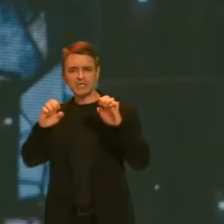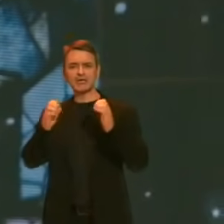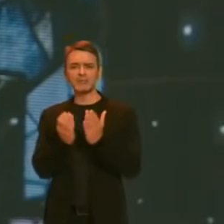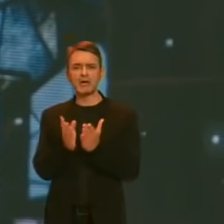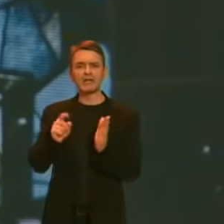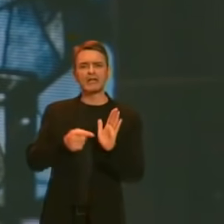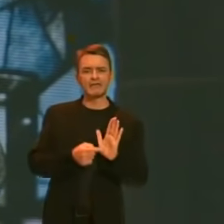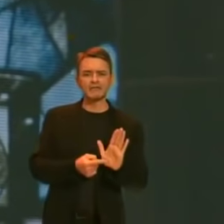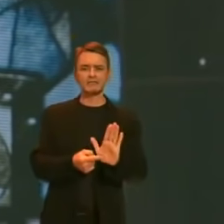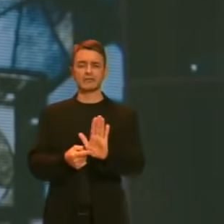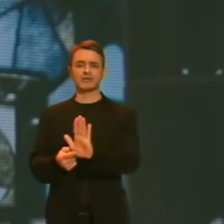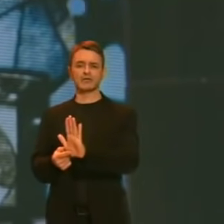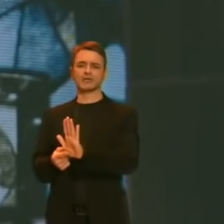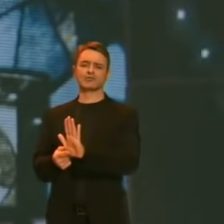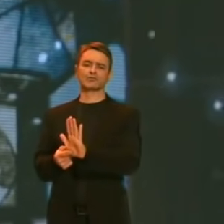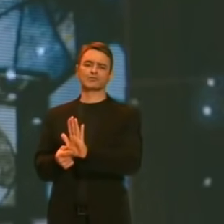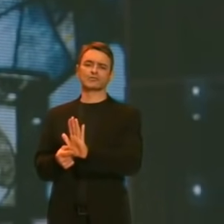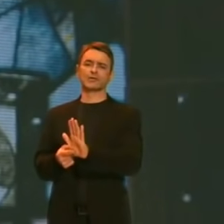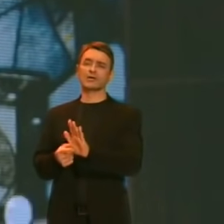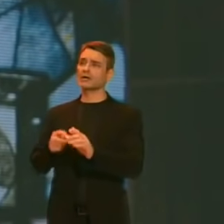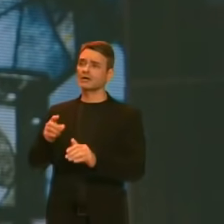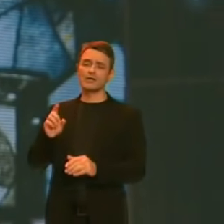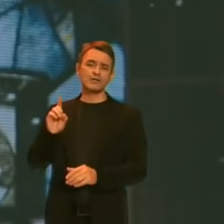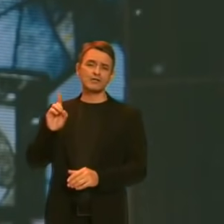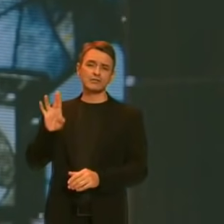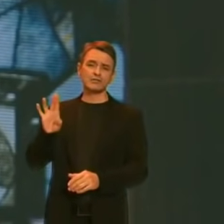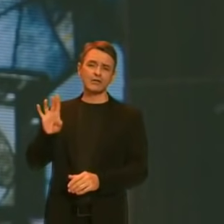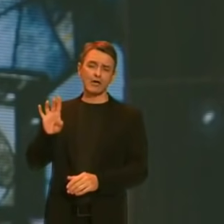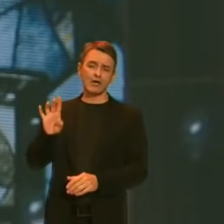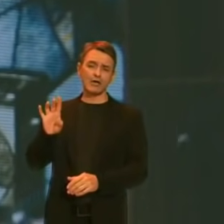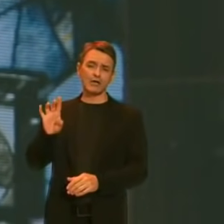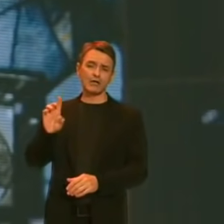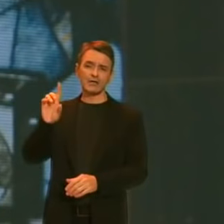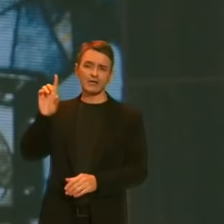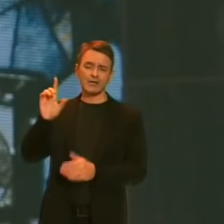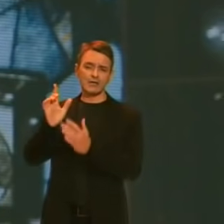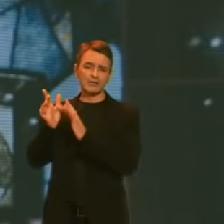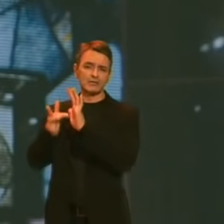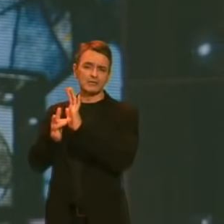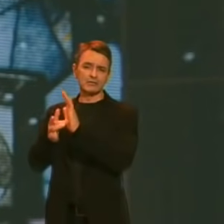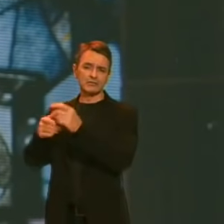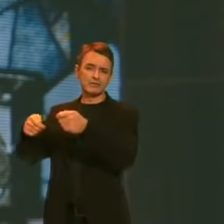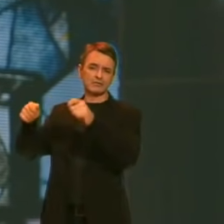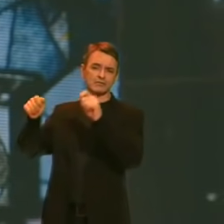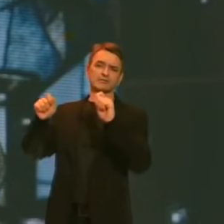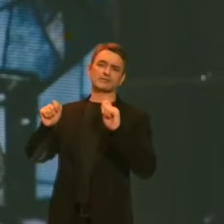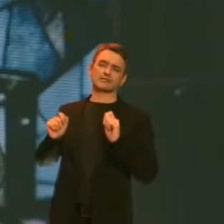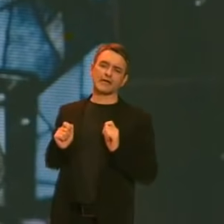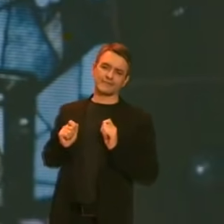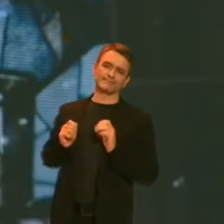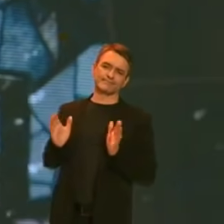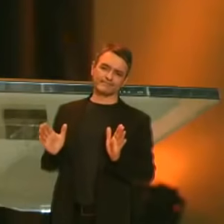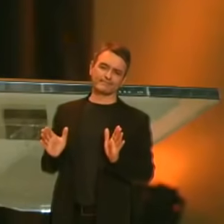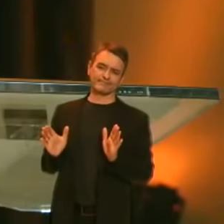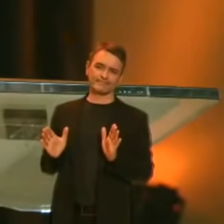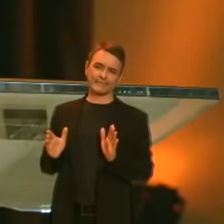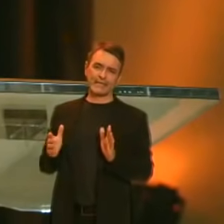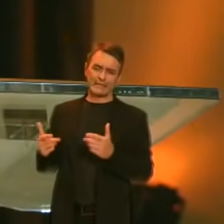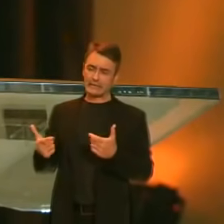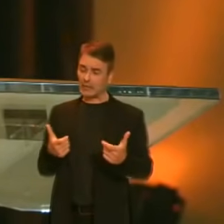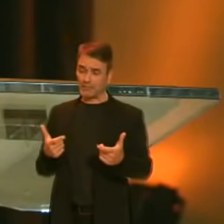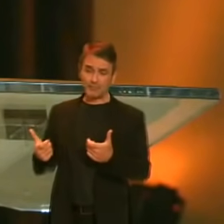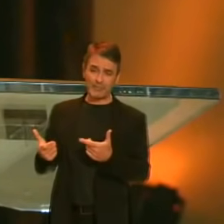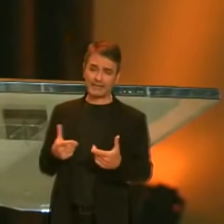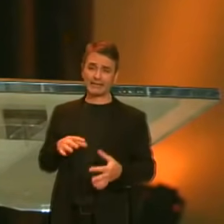dar, mesmo em meio a uma batalha espiritual. E o objetivo é